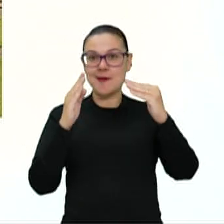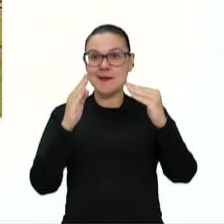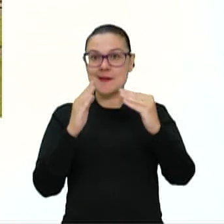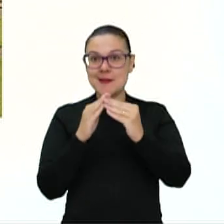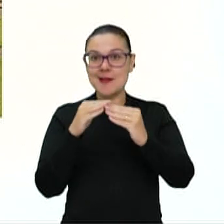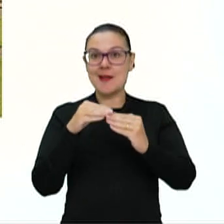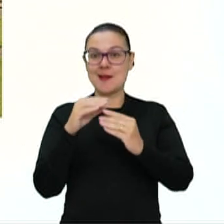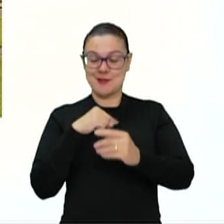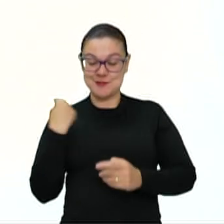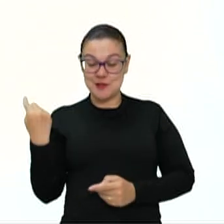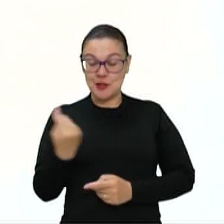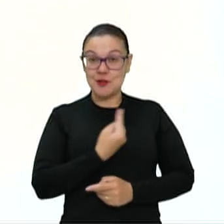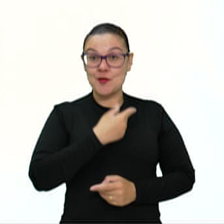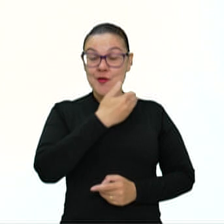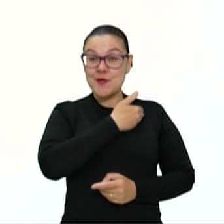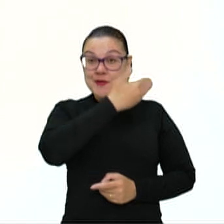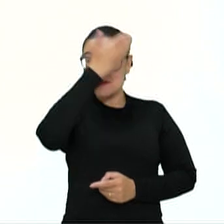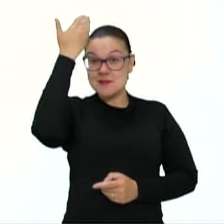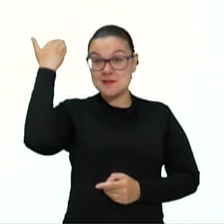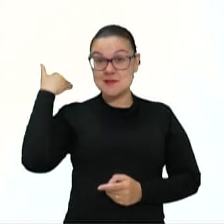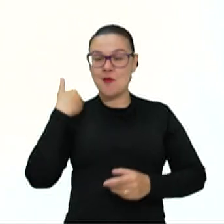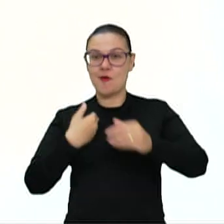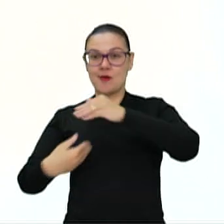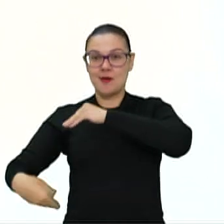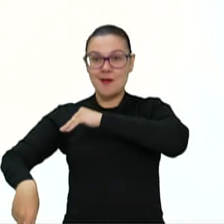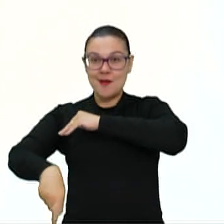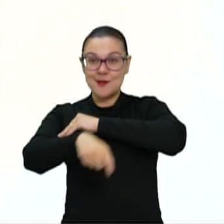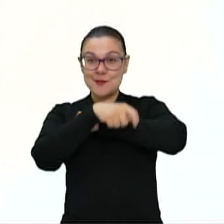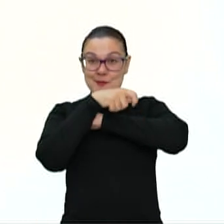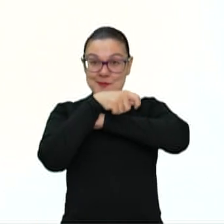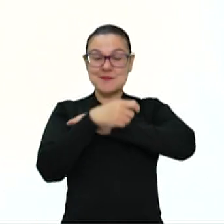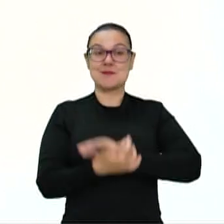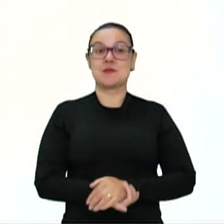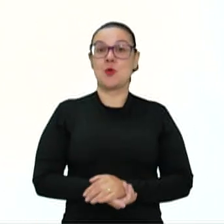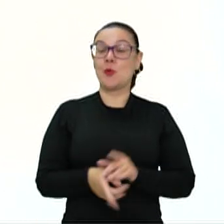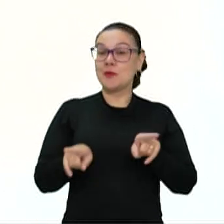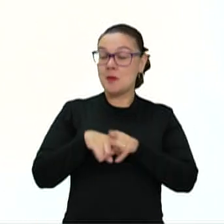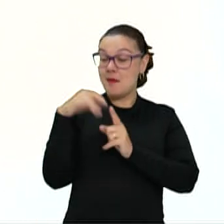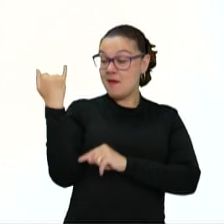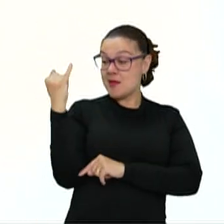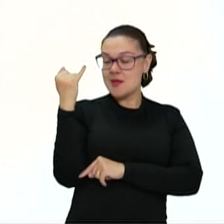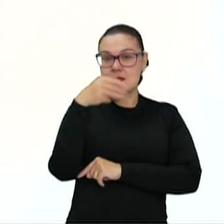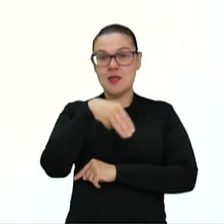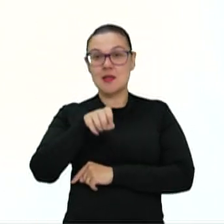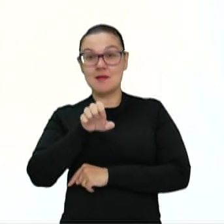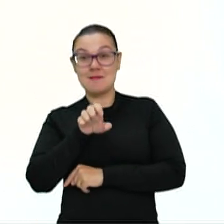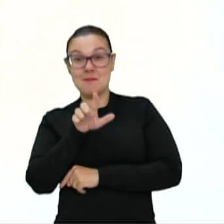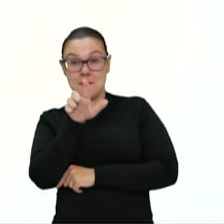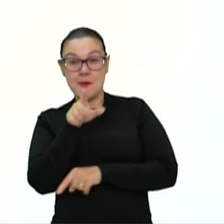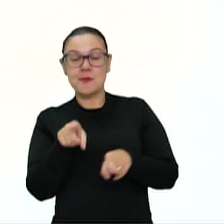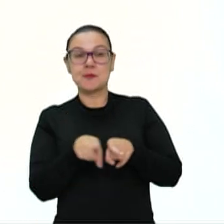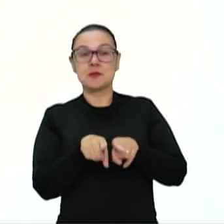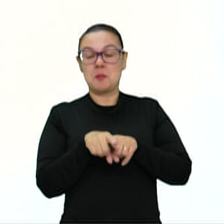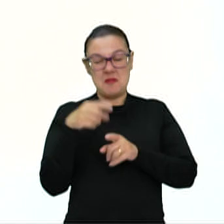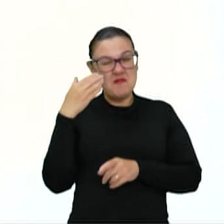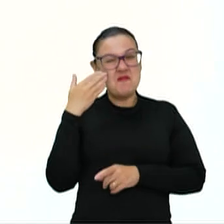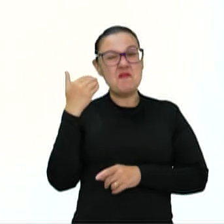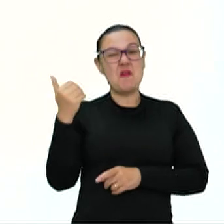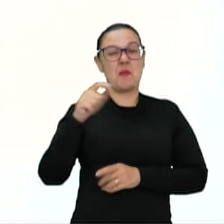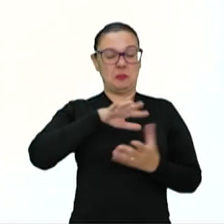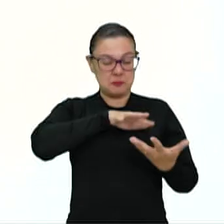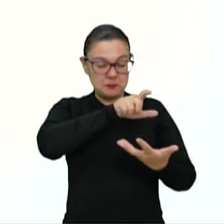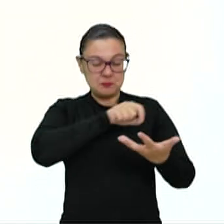festa do Rocio está acontecendo agora em novembro. A Ilha do Mel, esse lugar maravilhoso, conhecido e